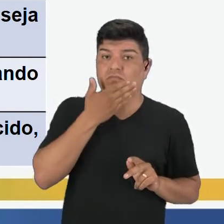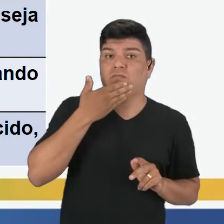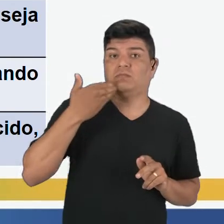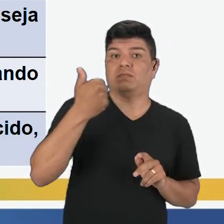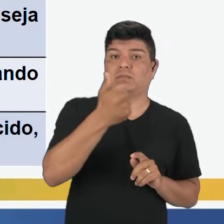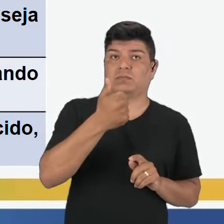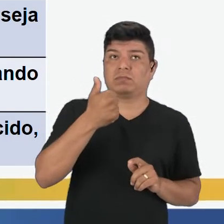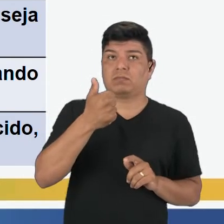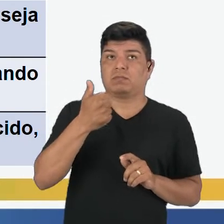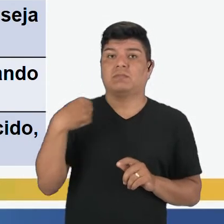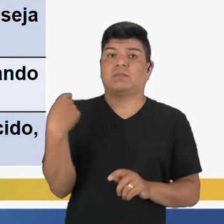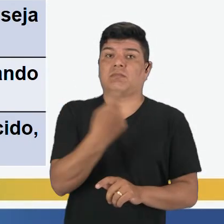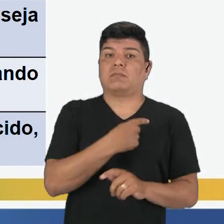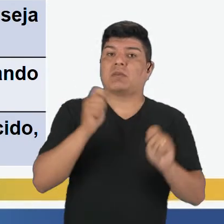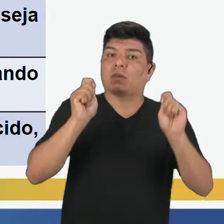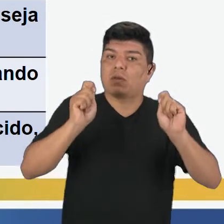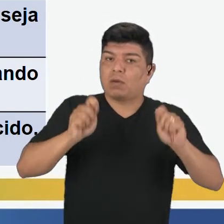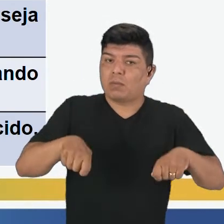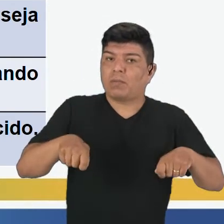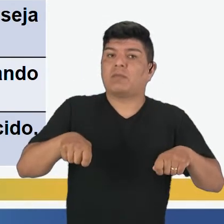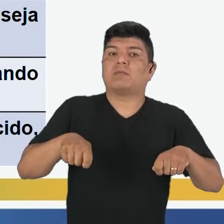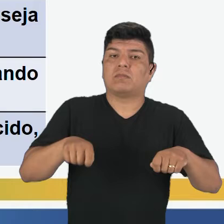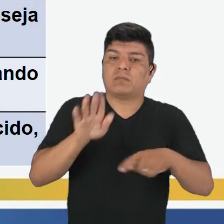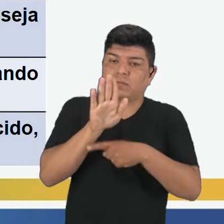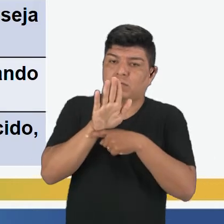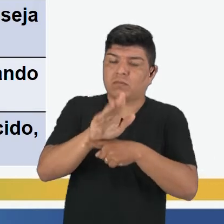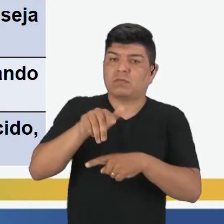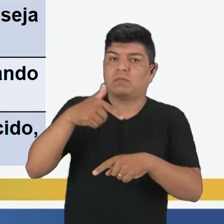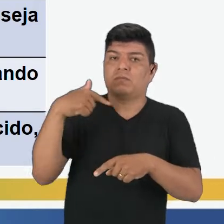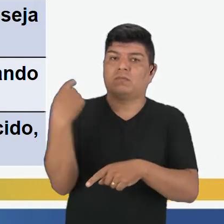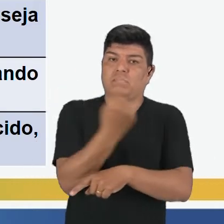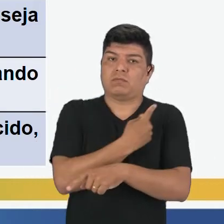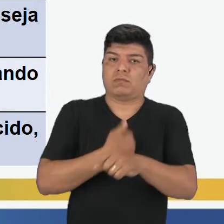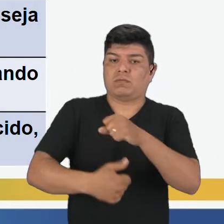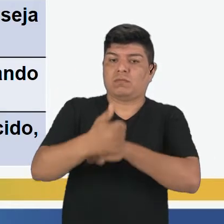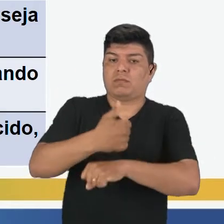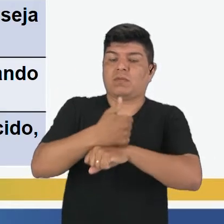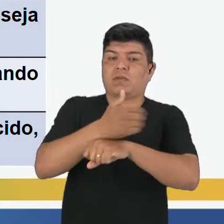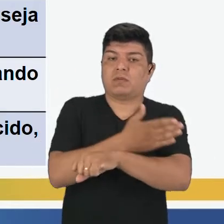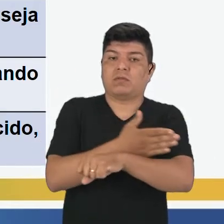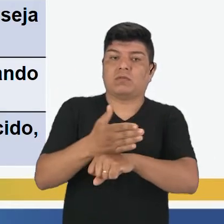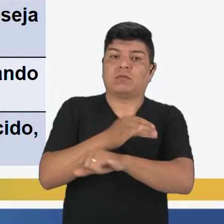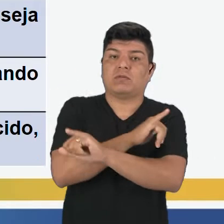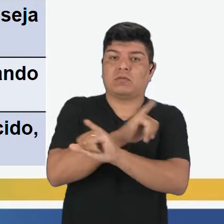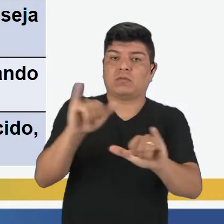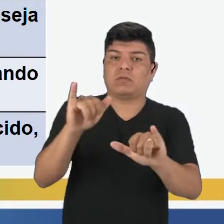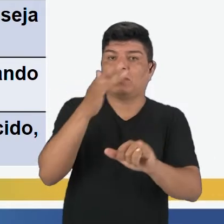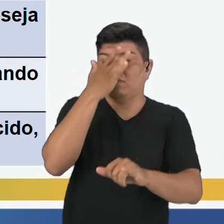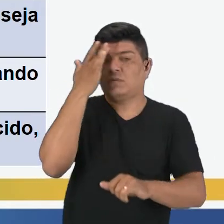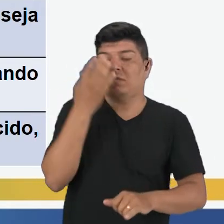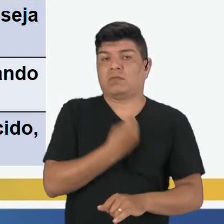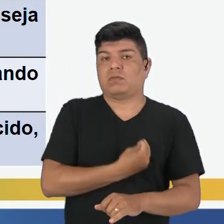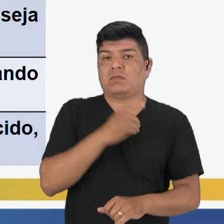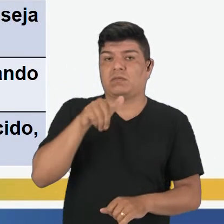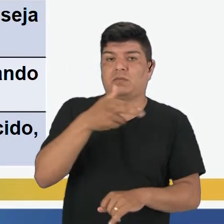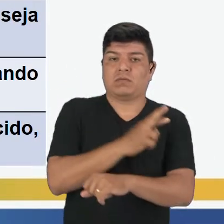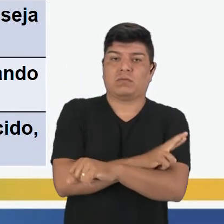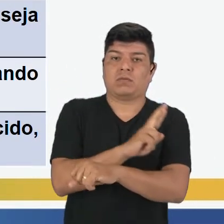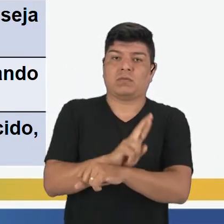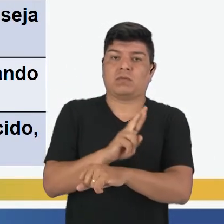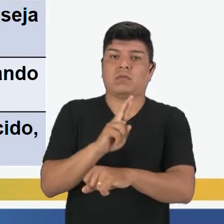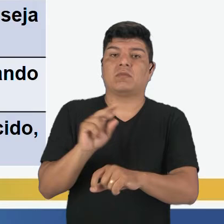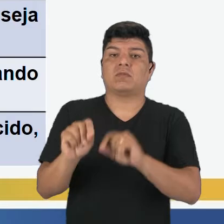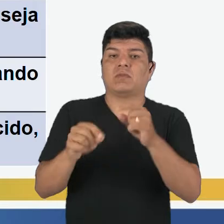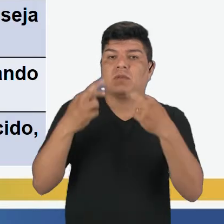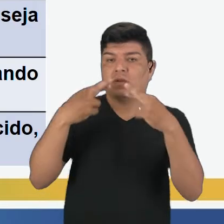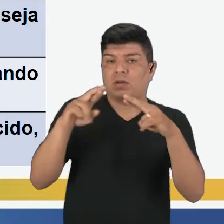é? Para que a gente possa até ajudar o nosso líder. Eu costumo dizer assim, quando eu convivo com pessoas de outra religião, olha, a religião